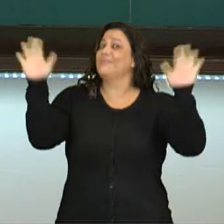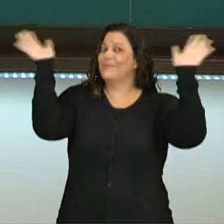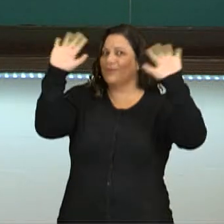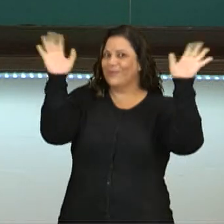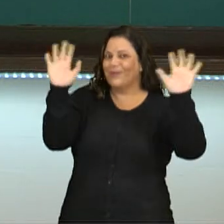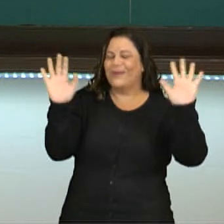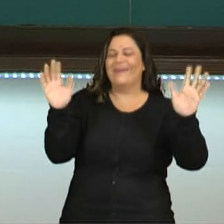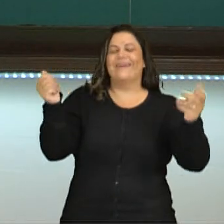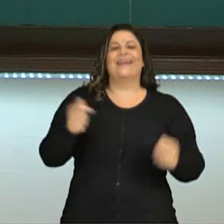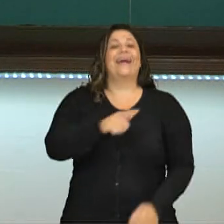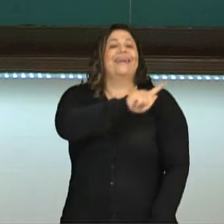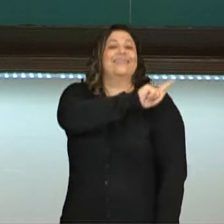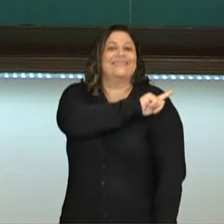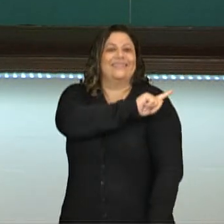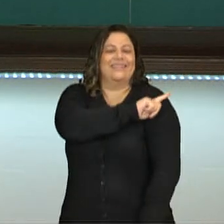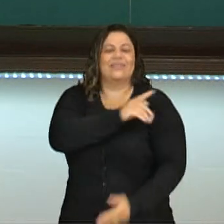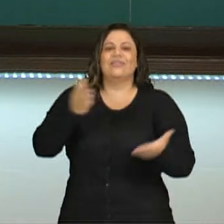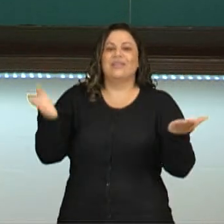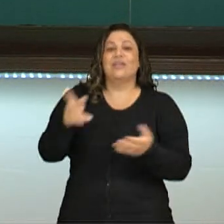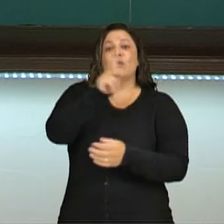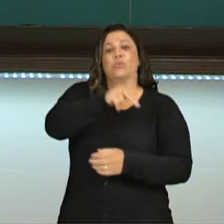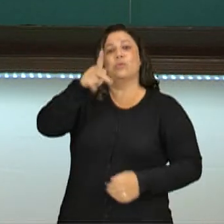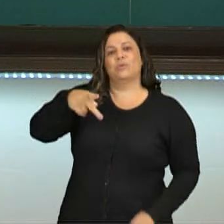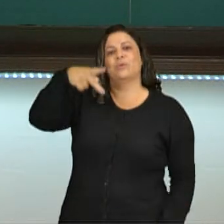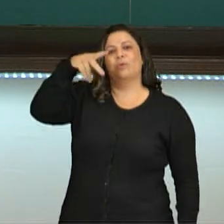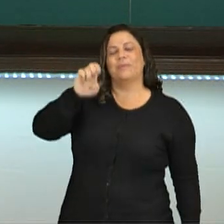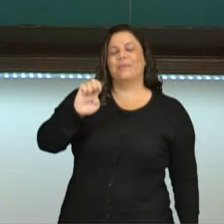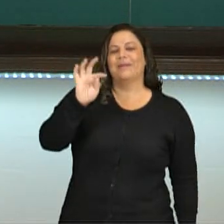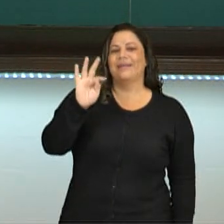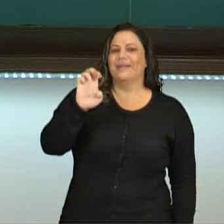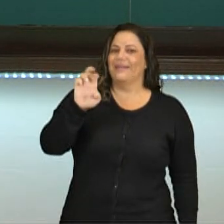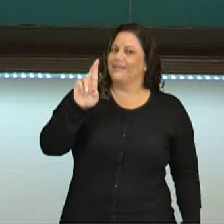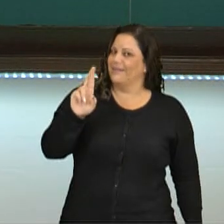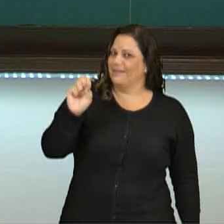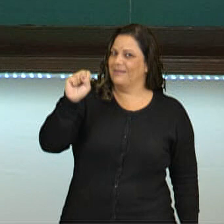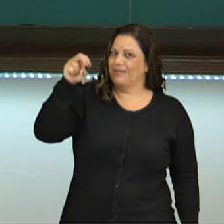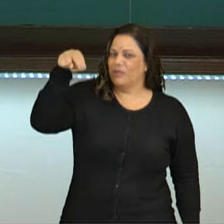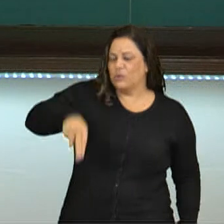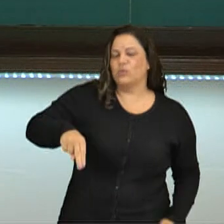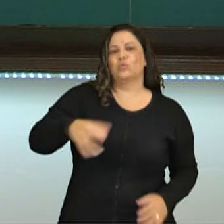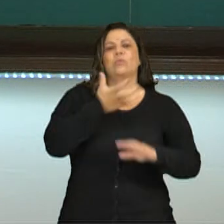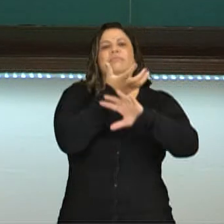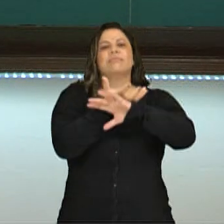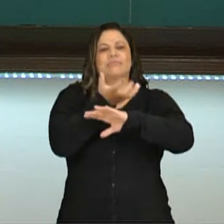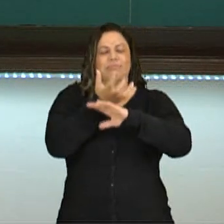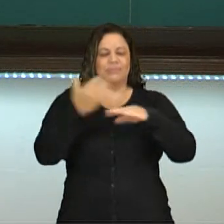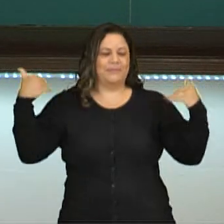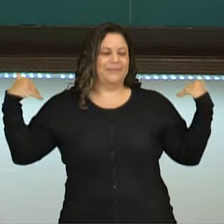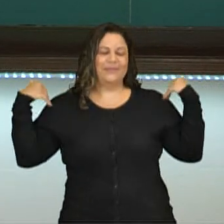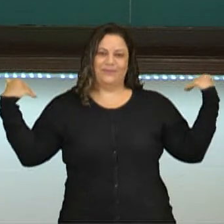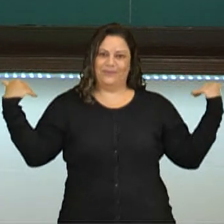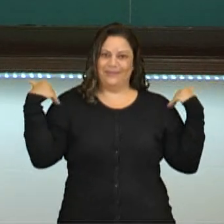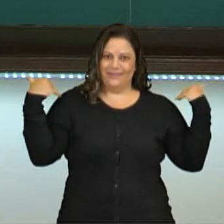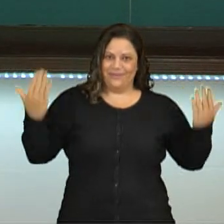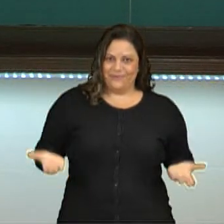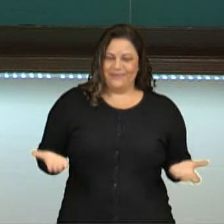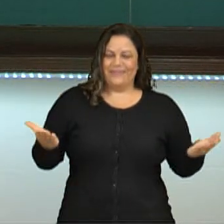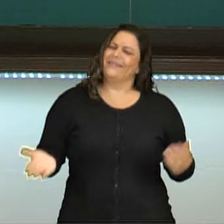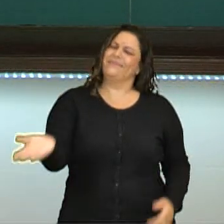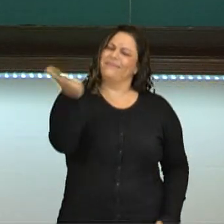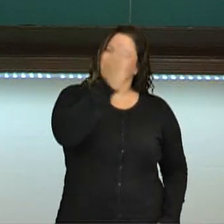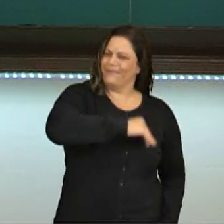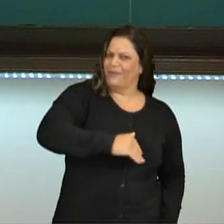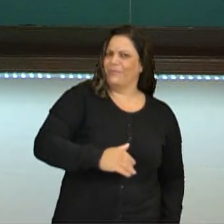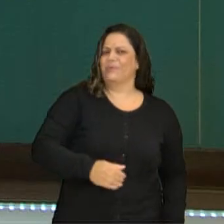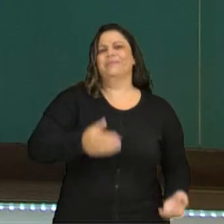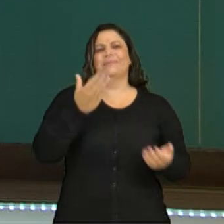Olá, pessoal do 7º ano. Aqui é o professor Peterson, da disciplina de Educação Física. Vem comigo? Vamos